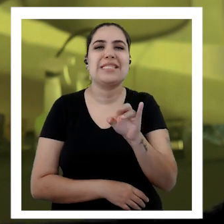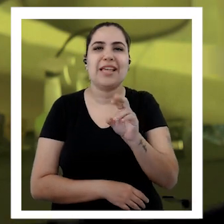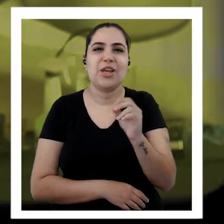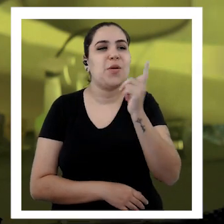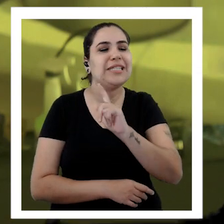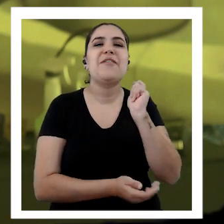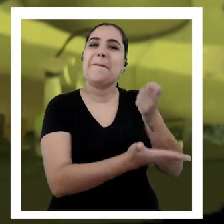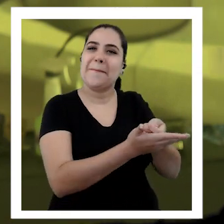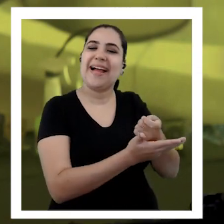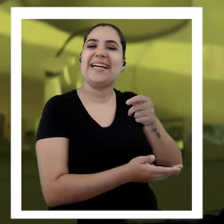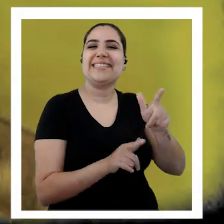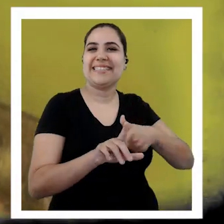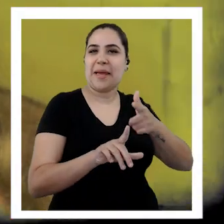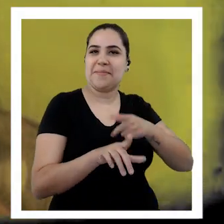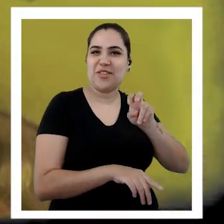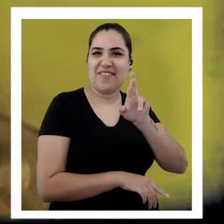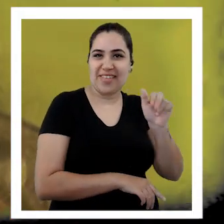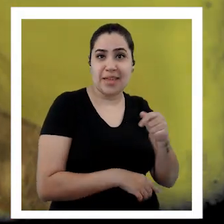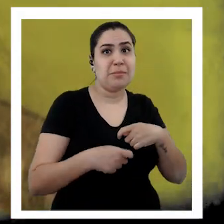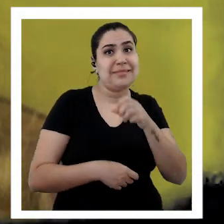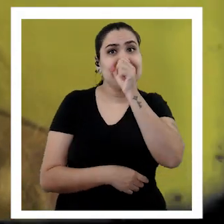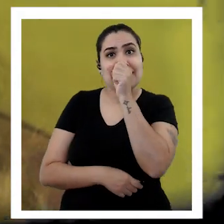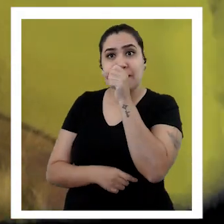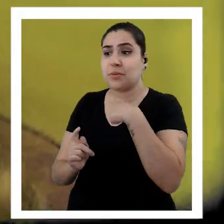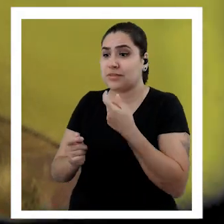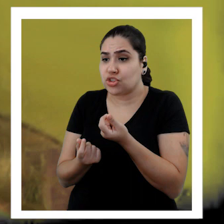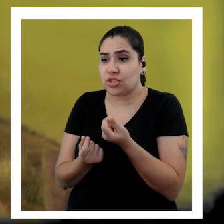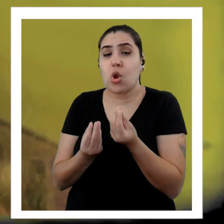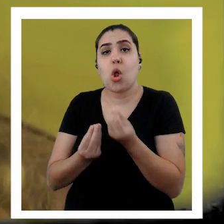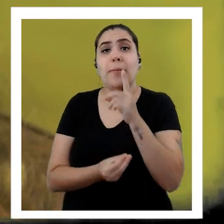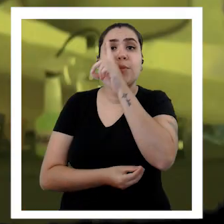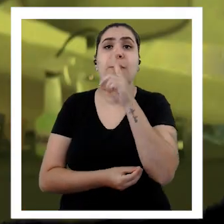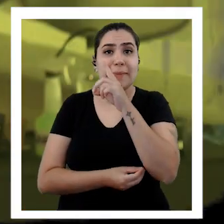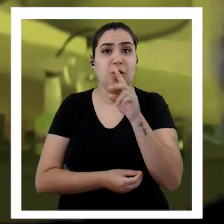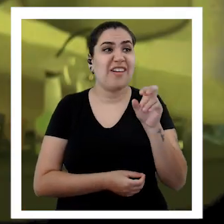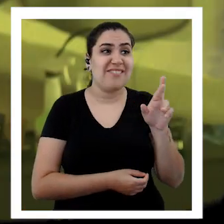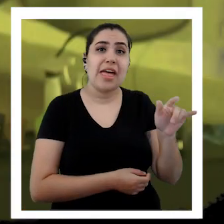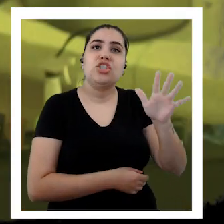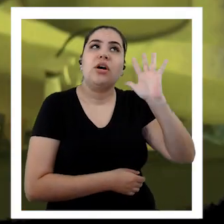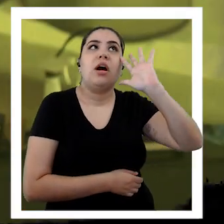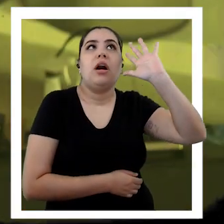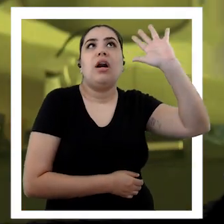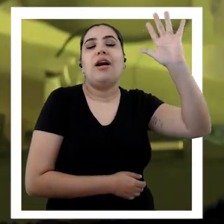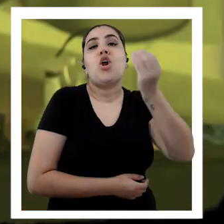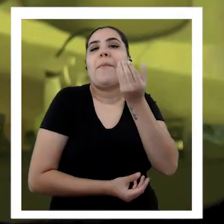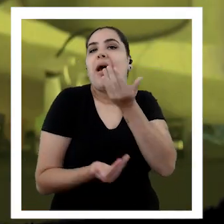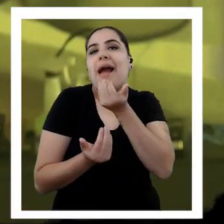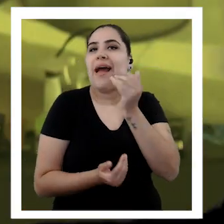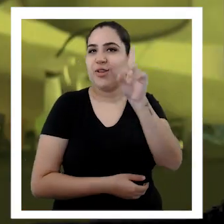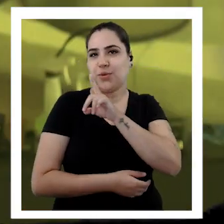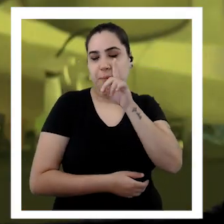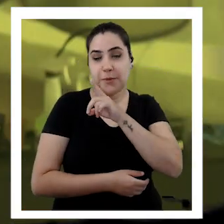já dá para pagar o sapato da Vera. Mas era sábado e precisava arranjar dinheiro para o domingo. E Vera já estava idealizando